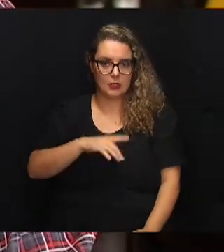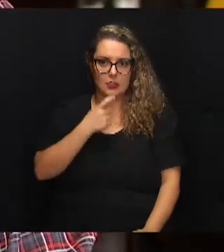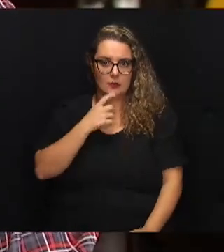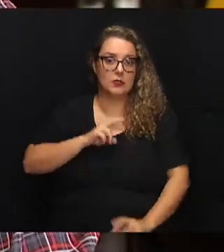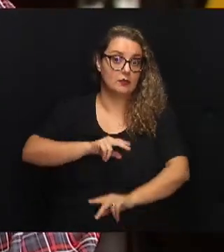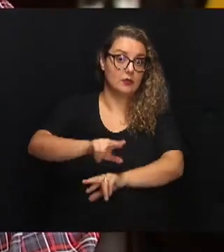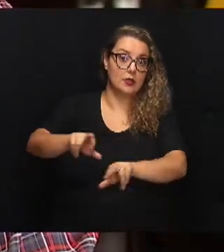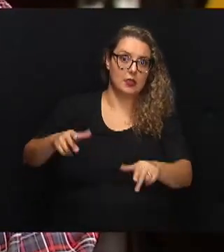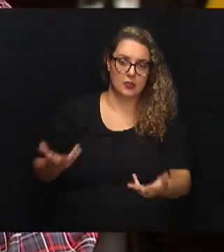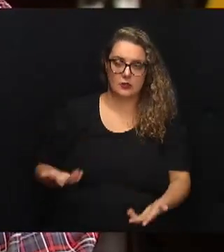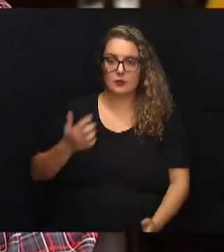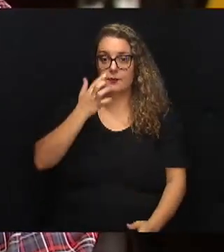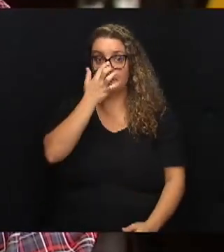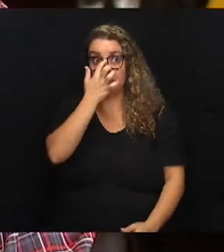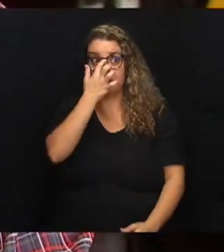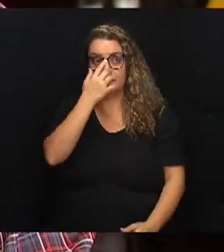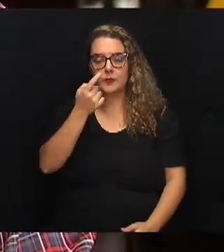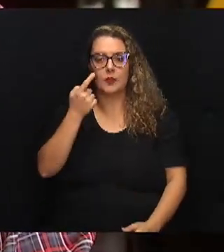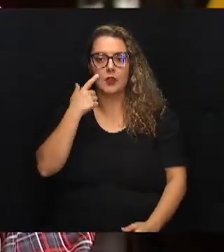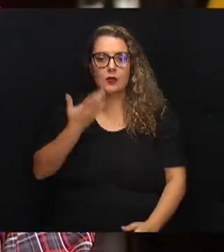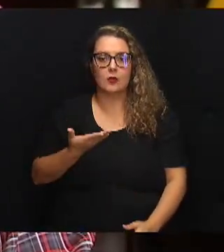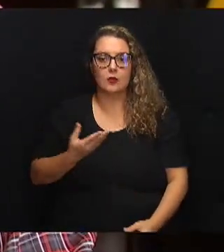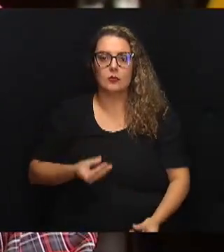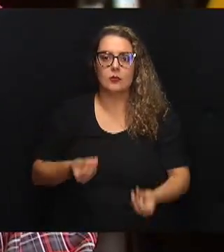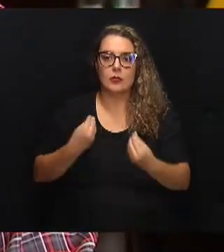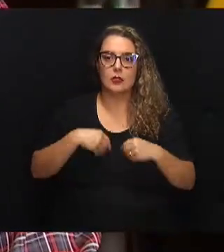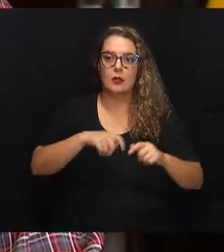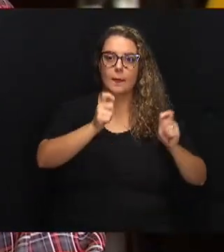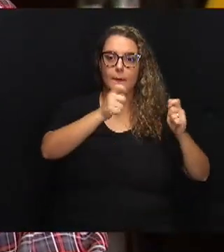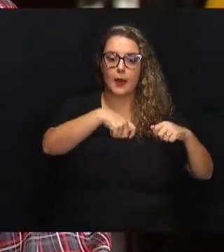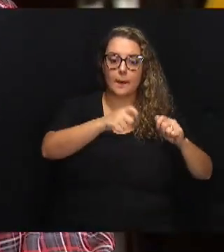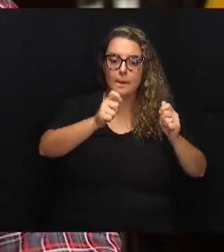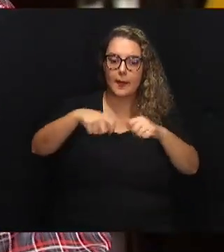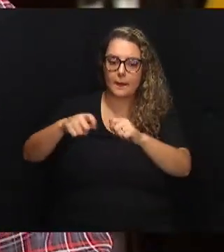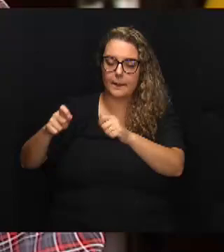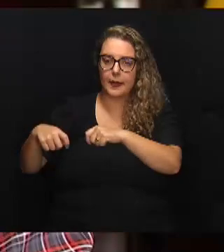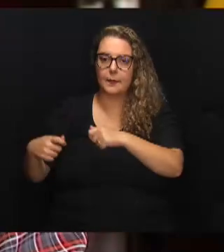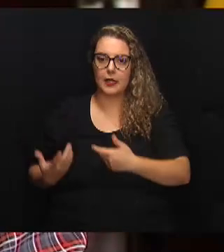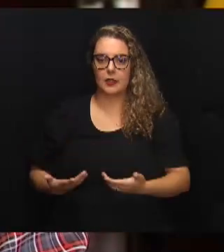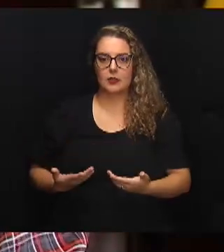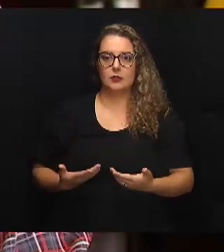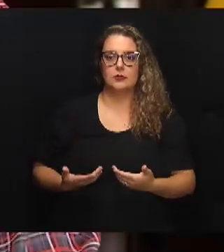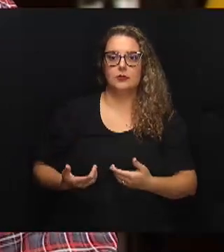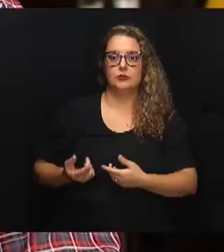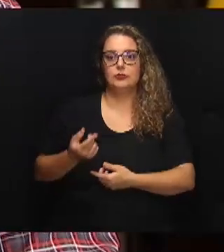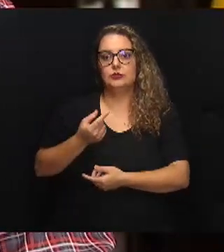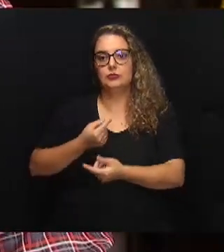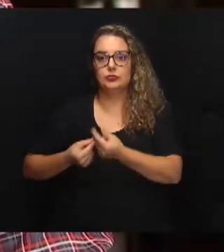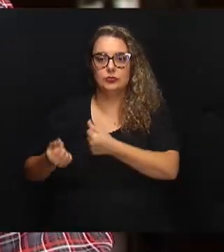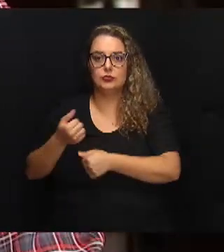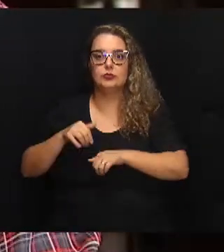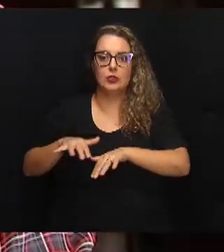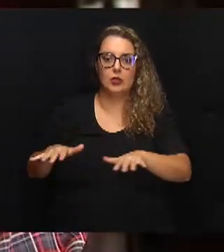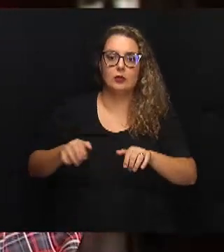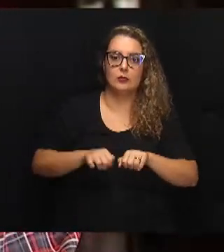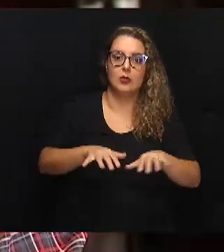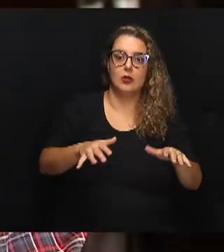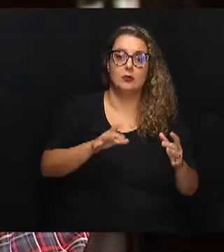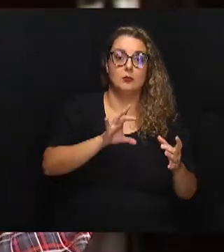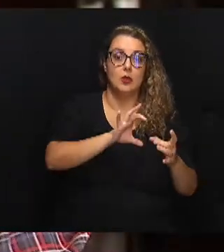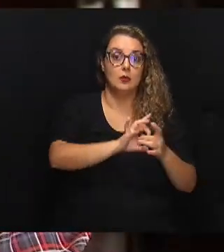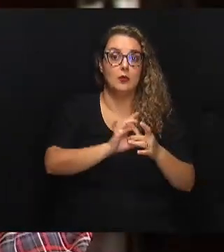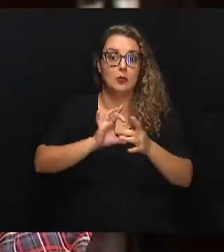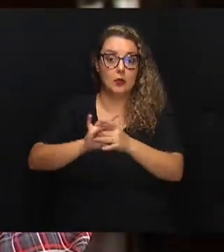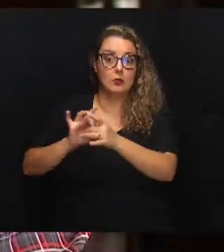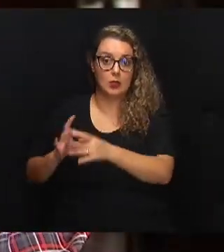né? E eu via que isso me dava muitas possibilidades de gerar negócios, expandir, gerar conexões, e